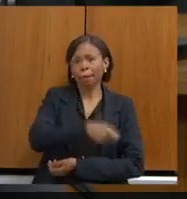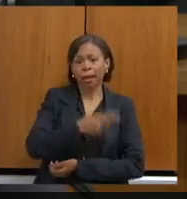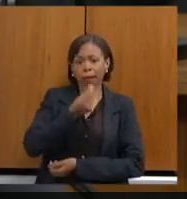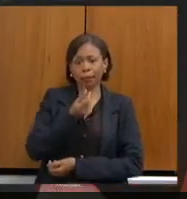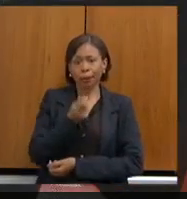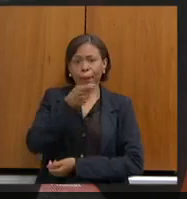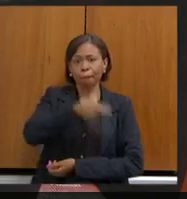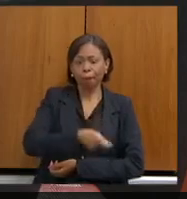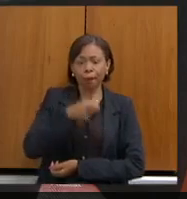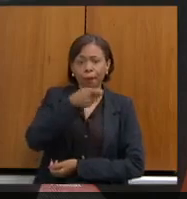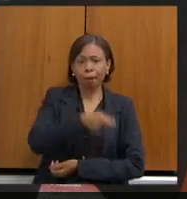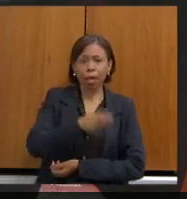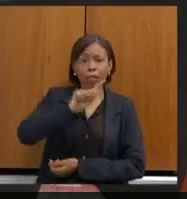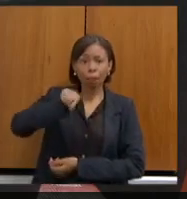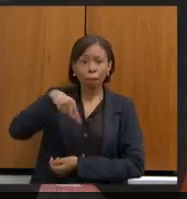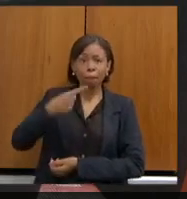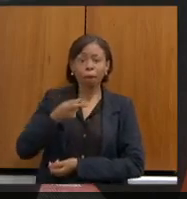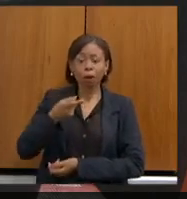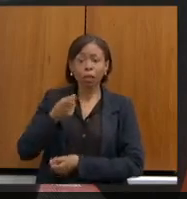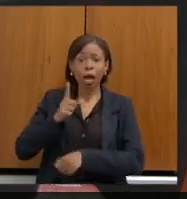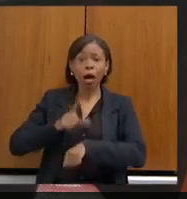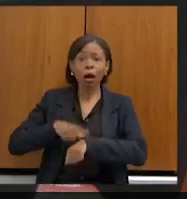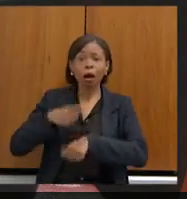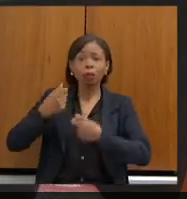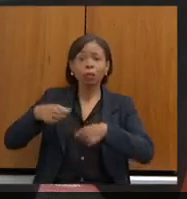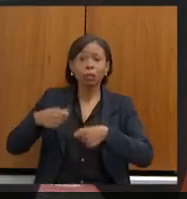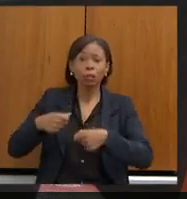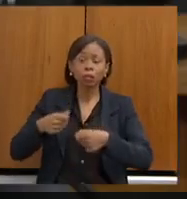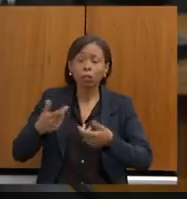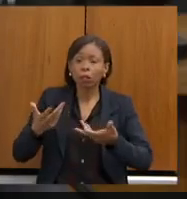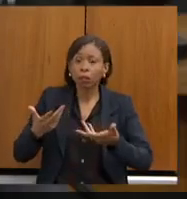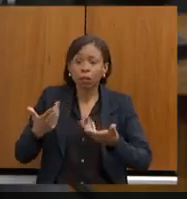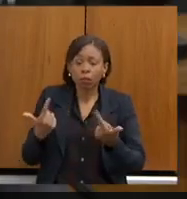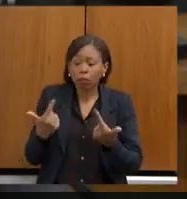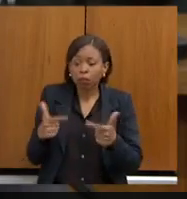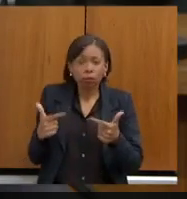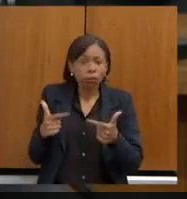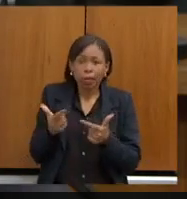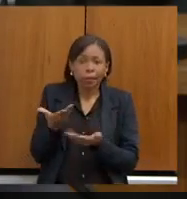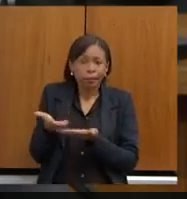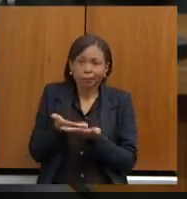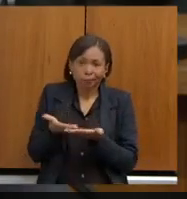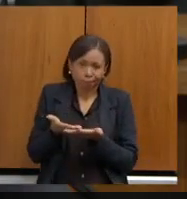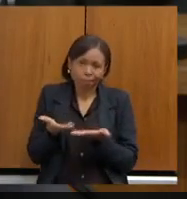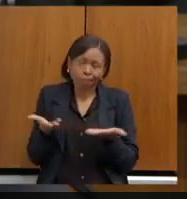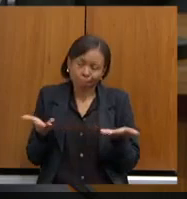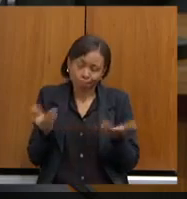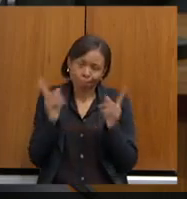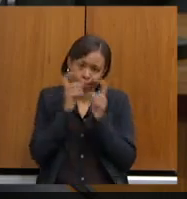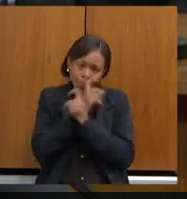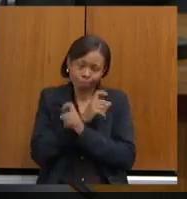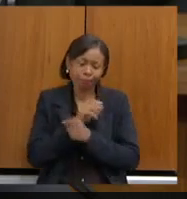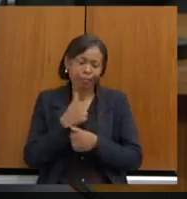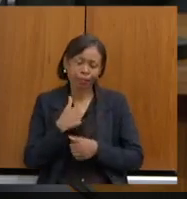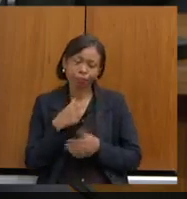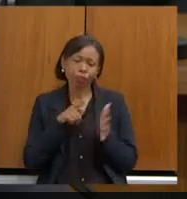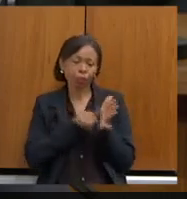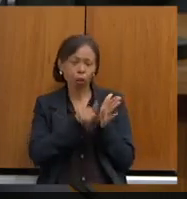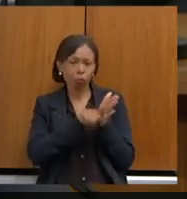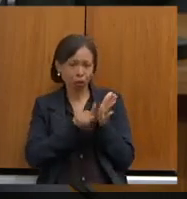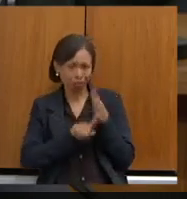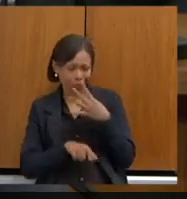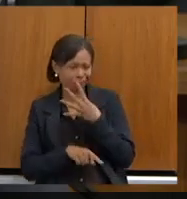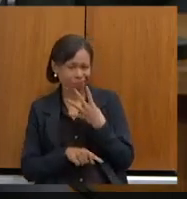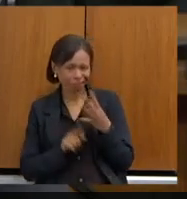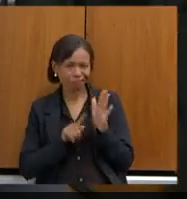não ser atendido é muito doce são essas as questionamentos dizendo da minha alegria de revê-los né